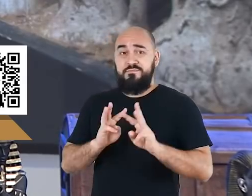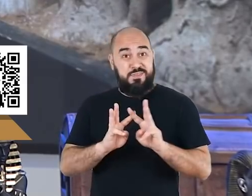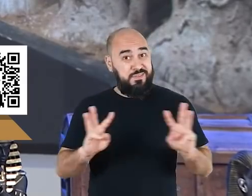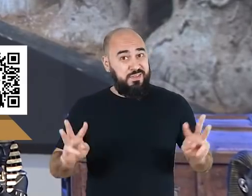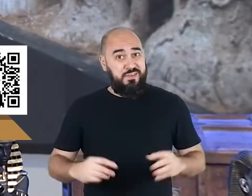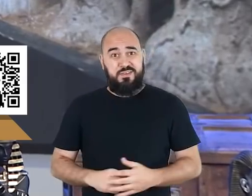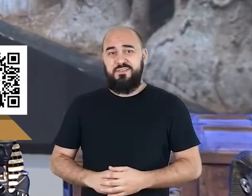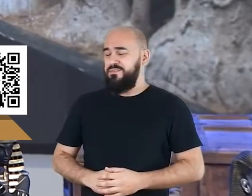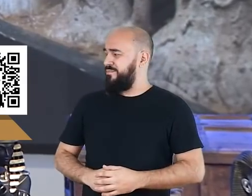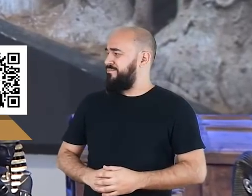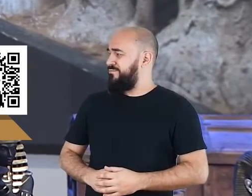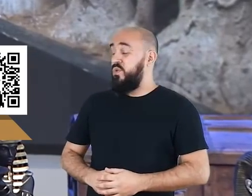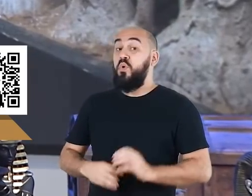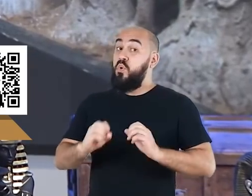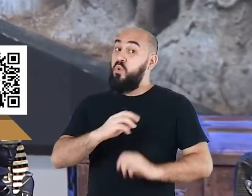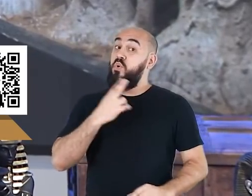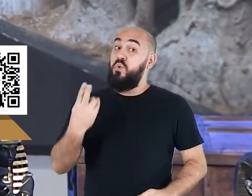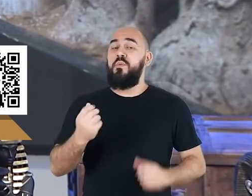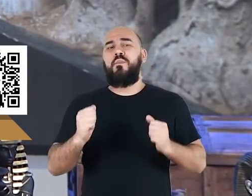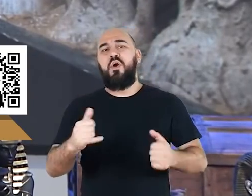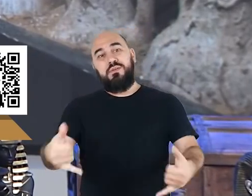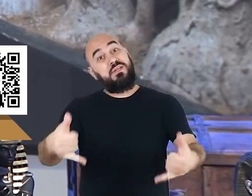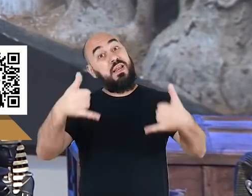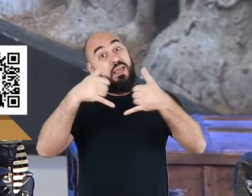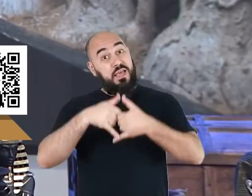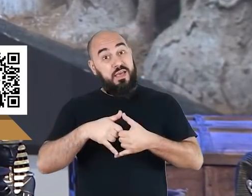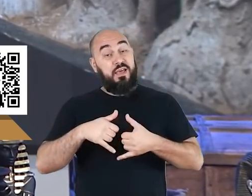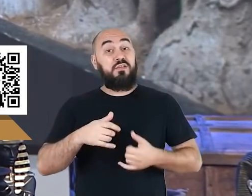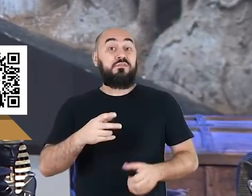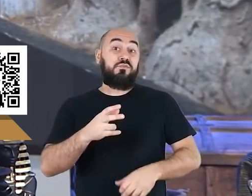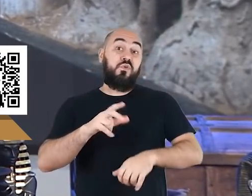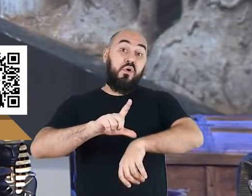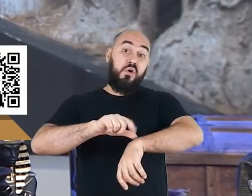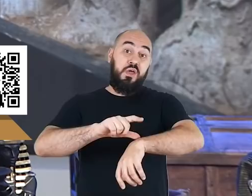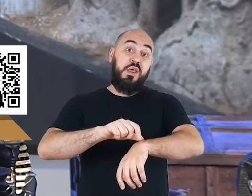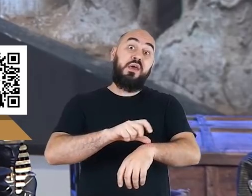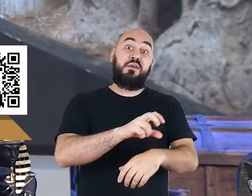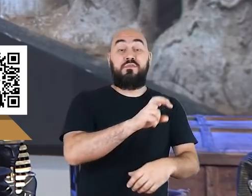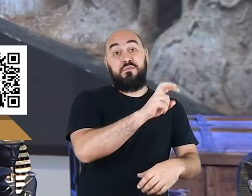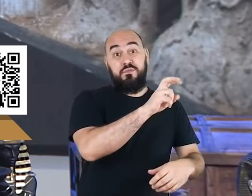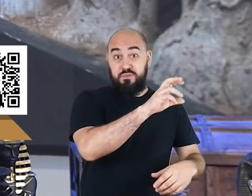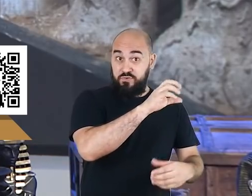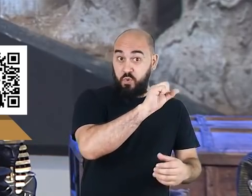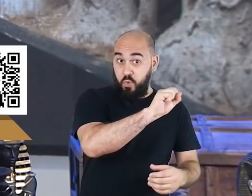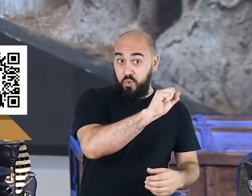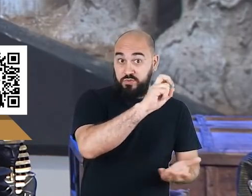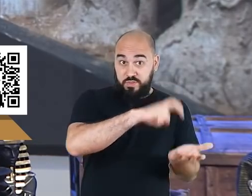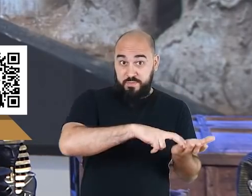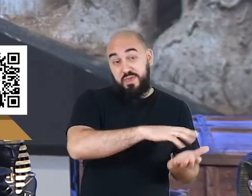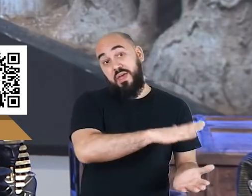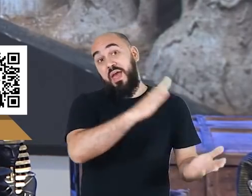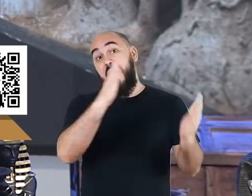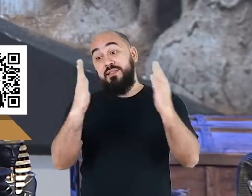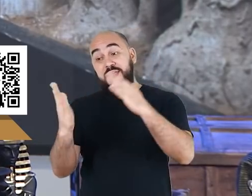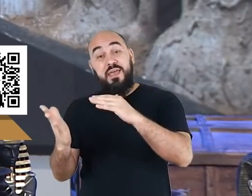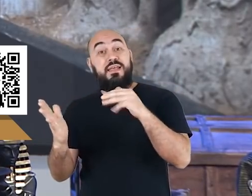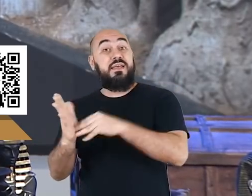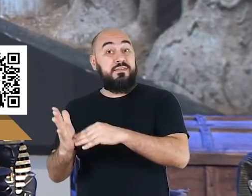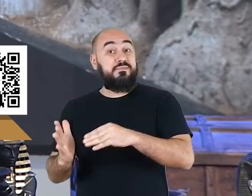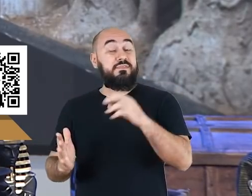biblia.com.br. Ou se quiser, pode ligar para a gente em horário comercial. 0 Operadora 12 21 27 3121 ou